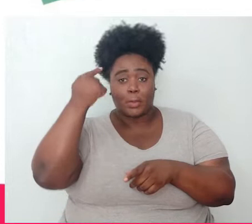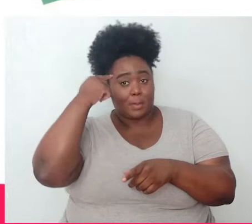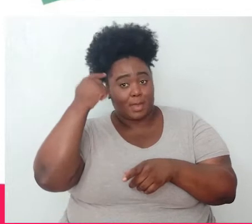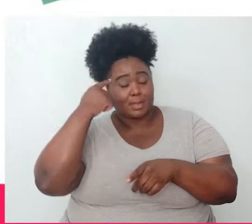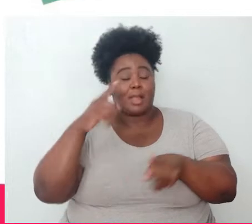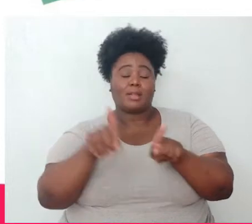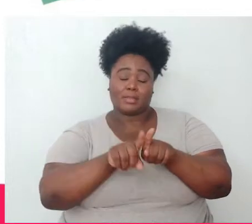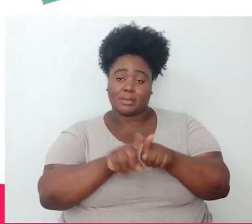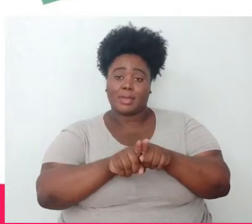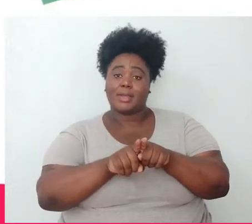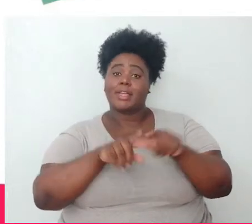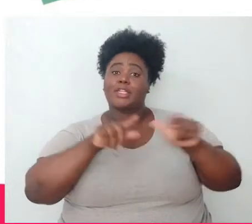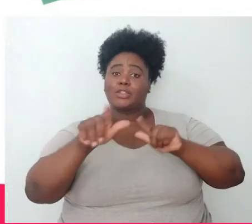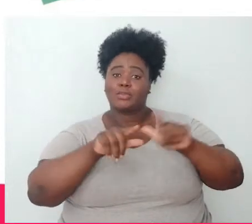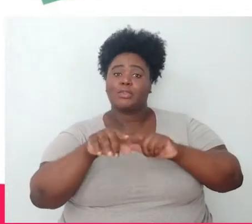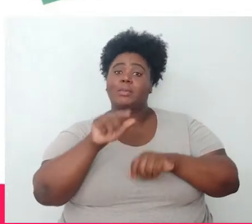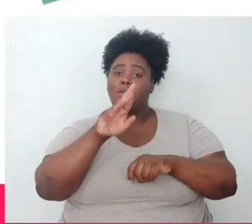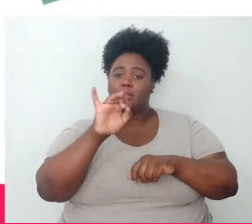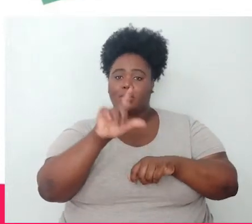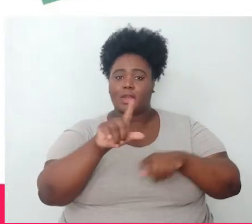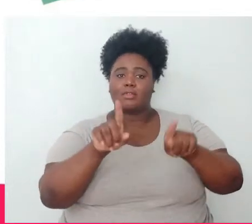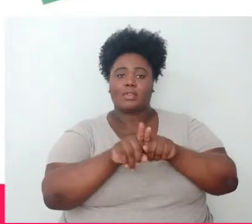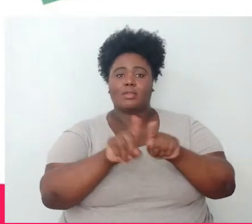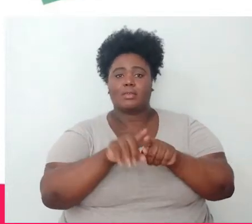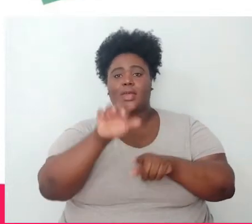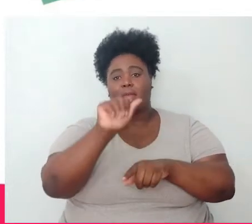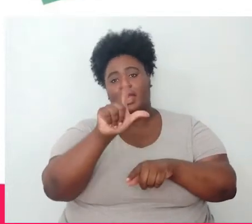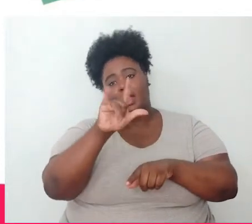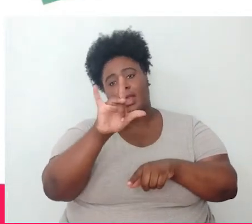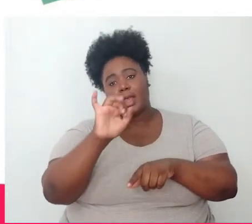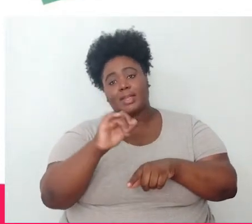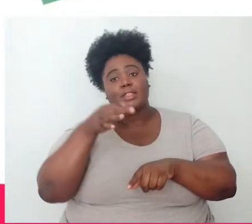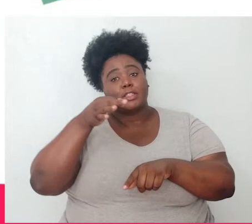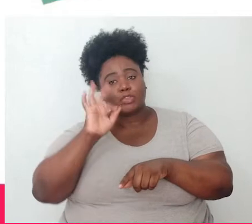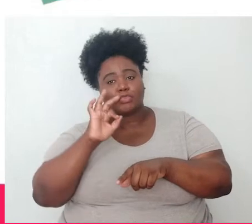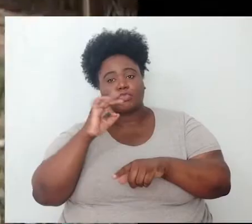pouquinho, e do trabalho do Rafael também, o Alice e o Chá através do espelho.